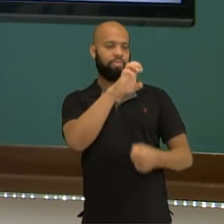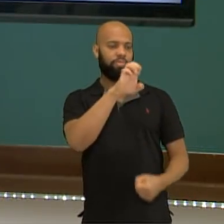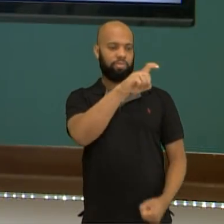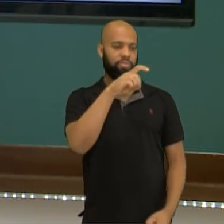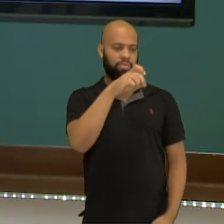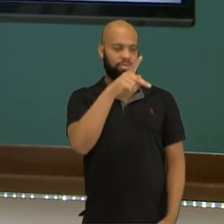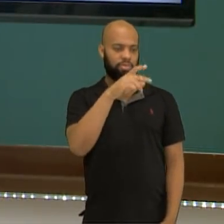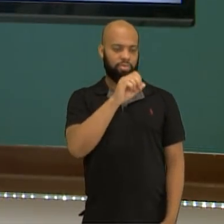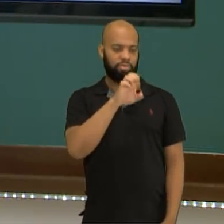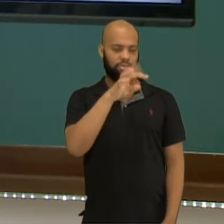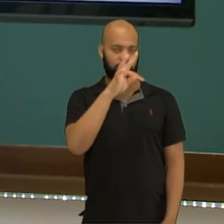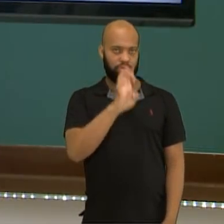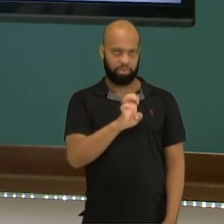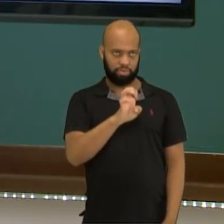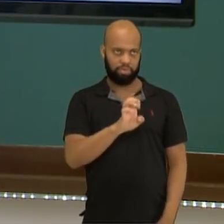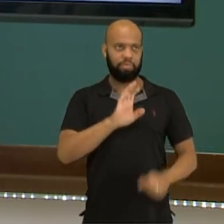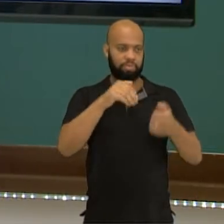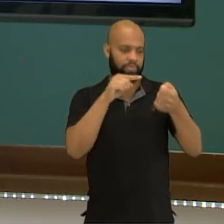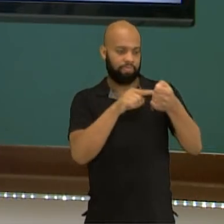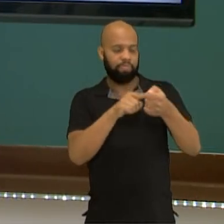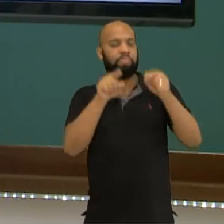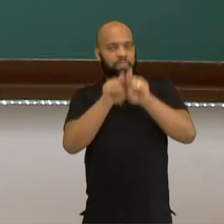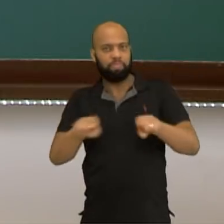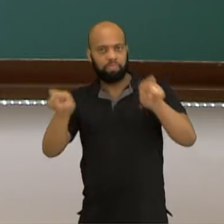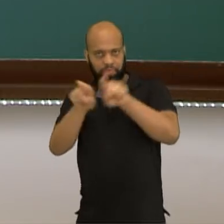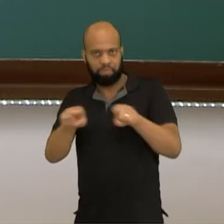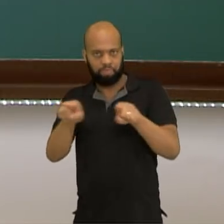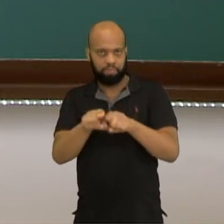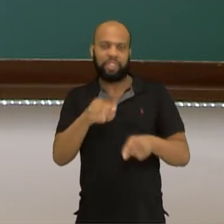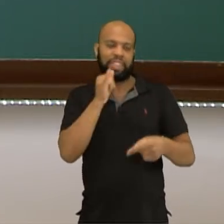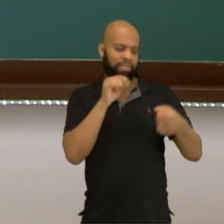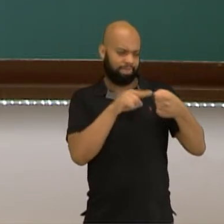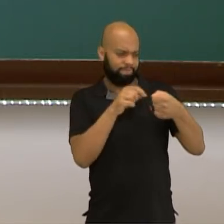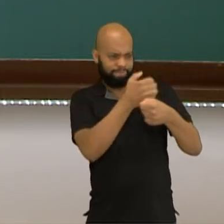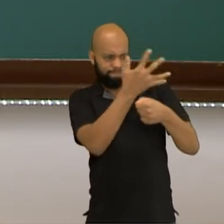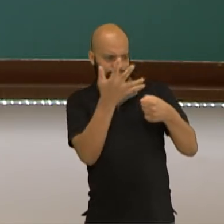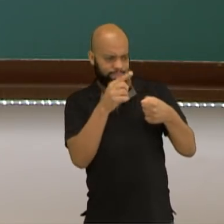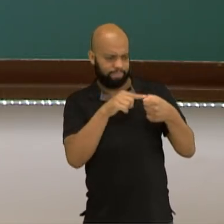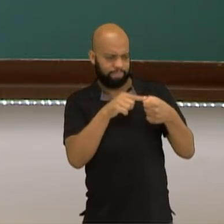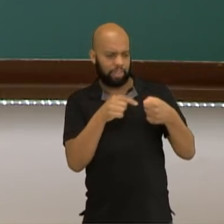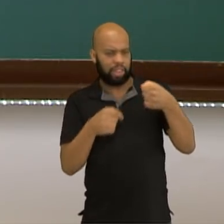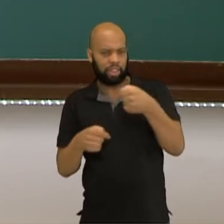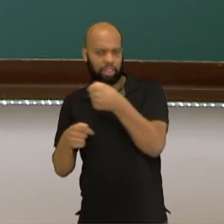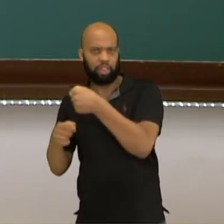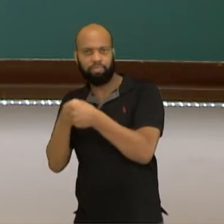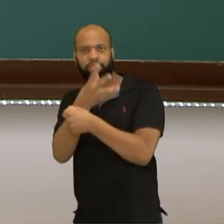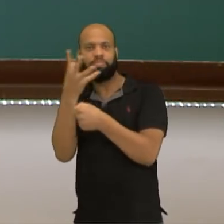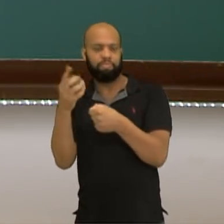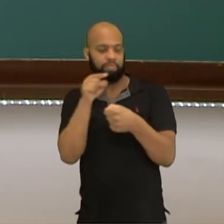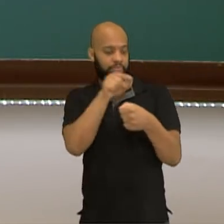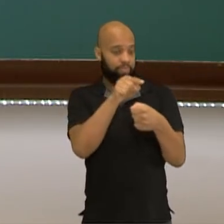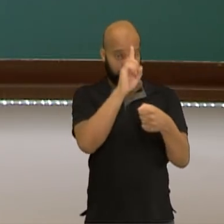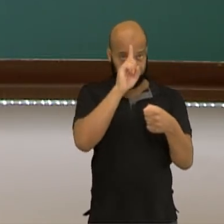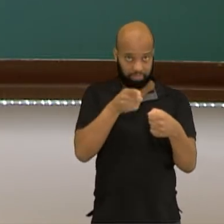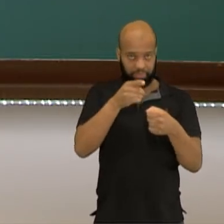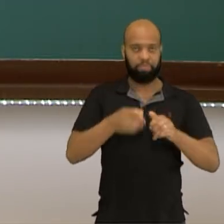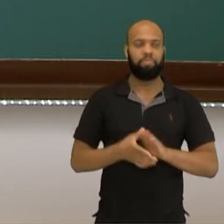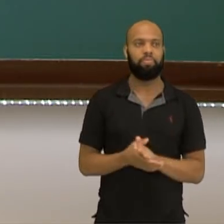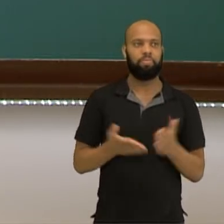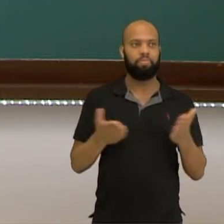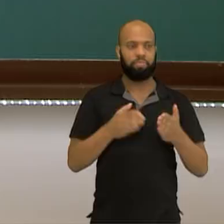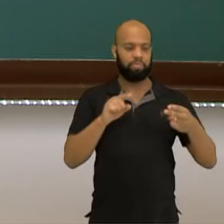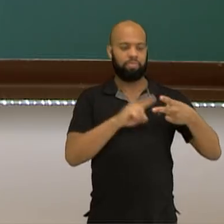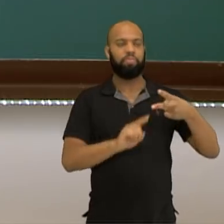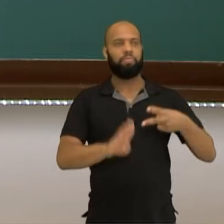Base é o que repete e o expoente, quantas vezes esse fator se repete. Vamos mais um pouco? Letra